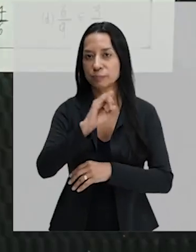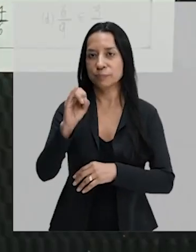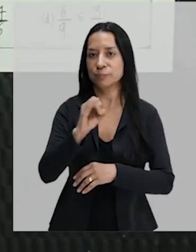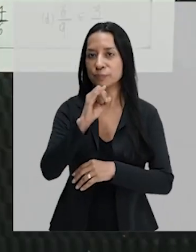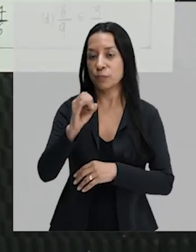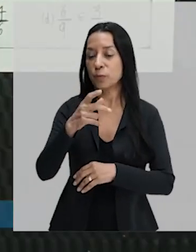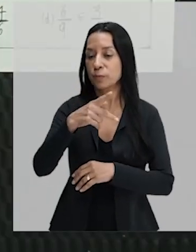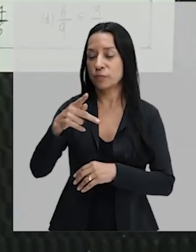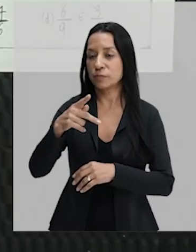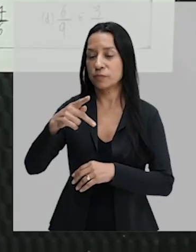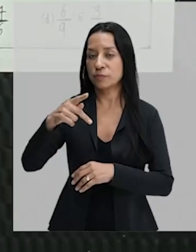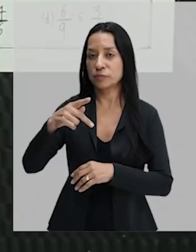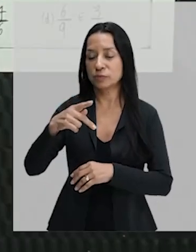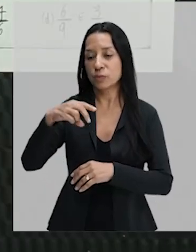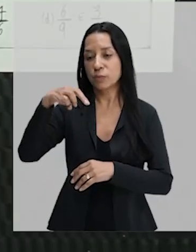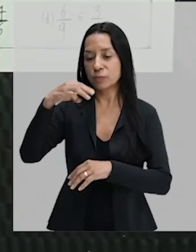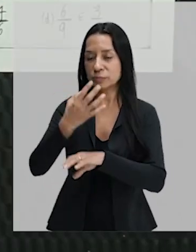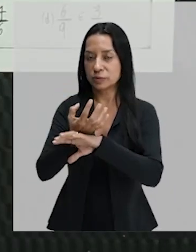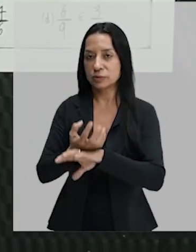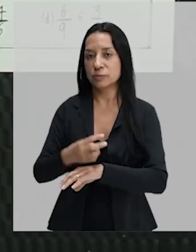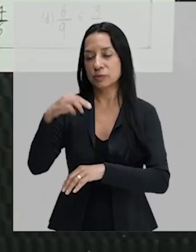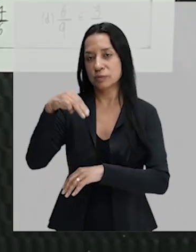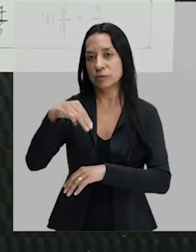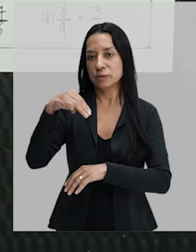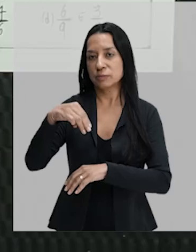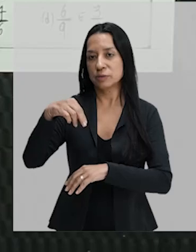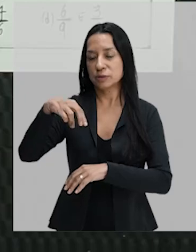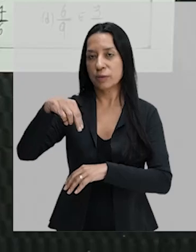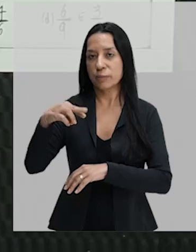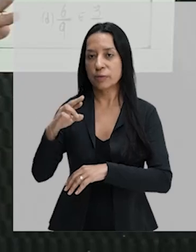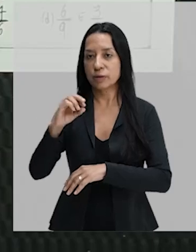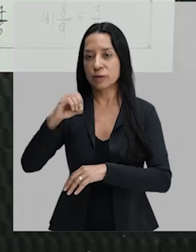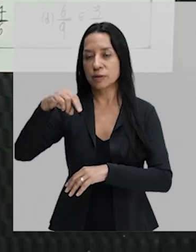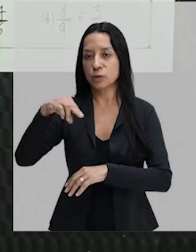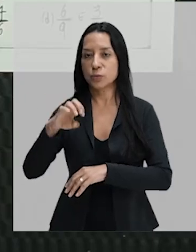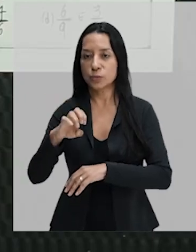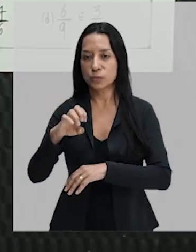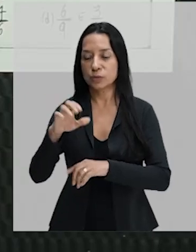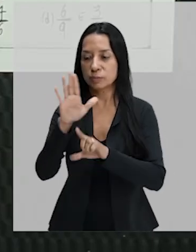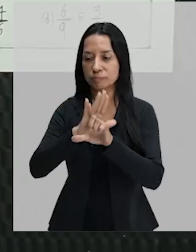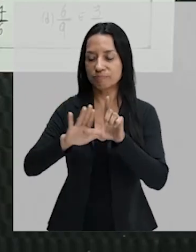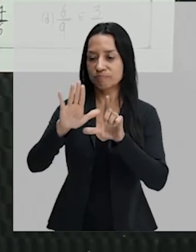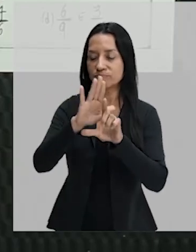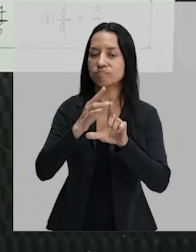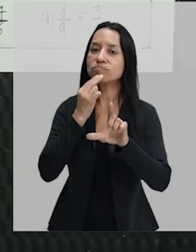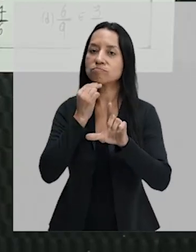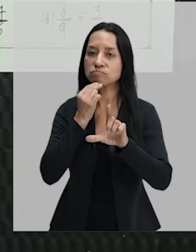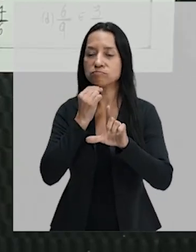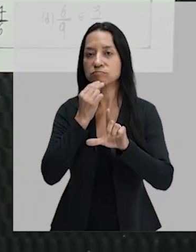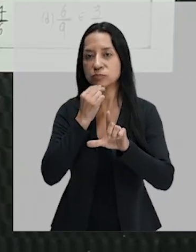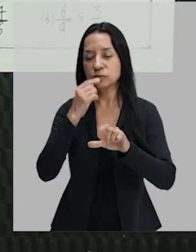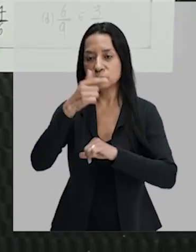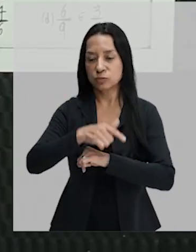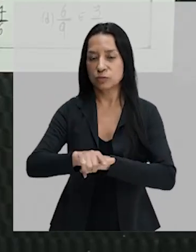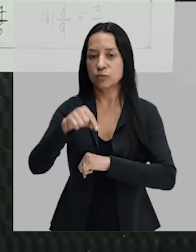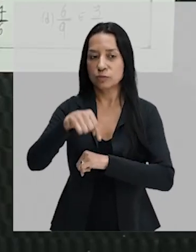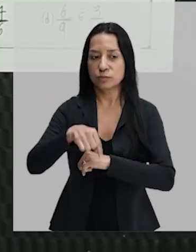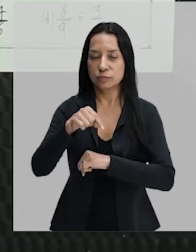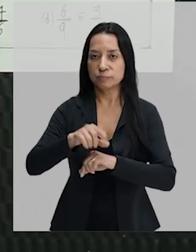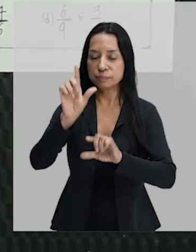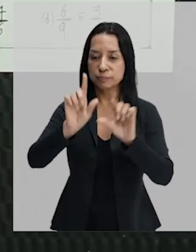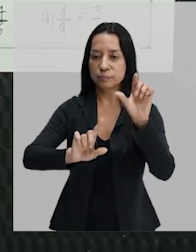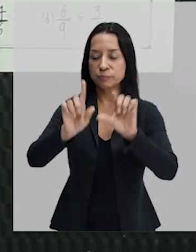Olá, turminha, aqui é o professor de matemática, Maroni Beckman, professor da plataforma Gonçalves Dias. Mais uma vez aqui com vocês na